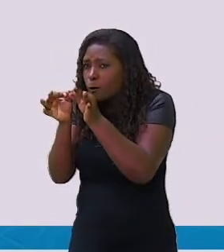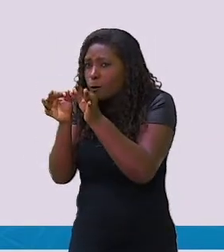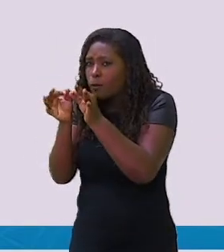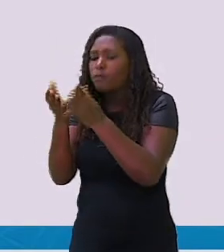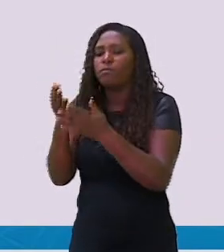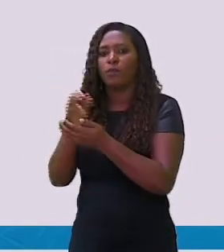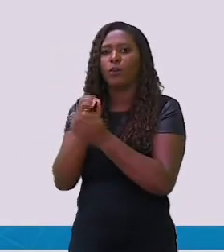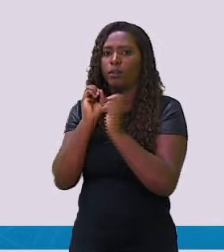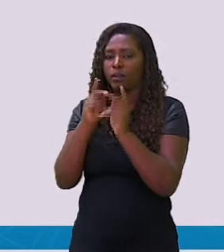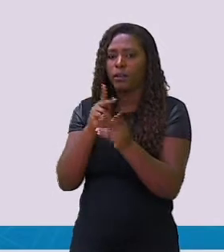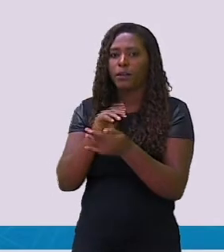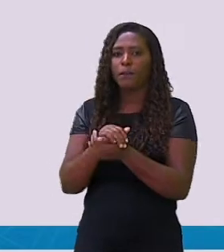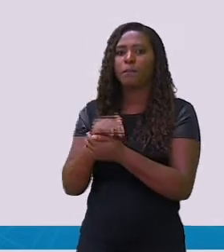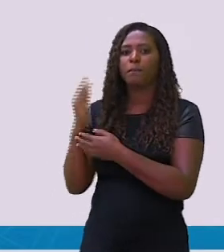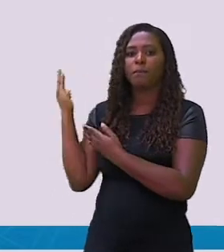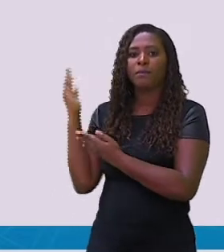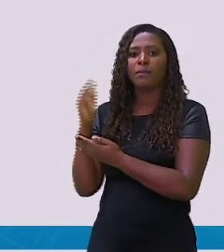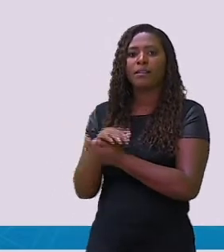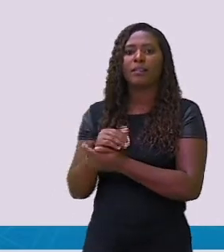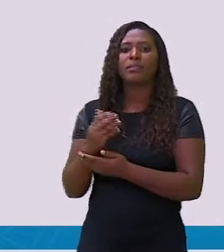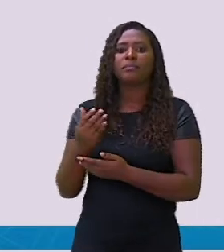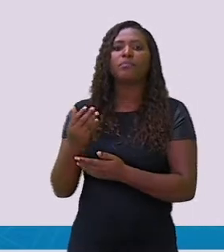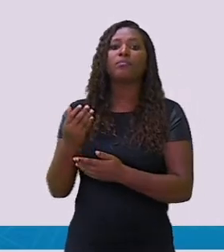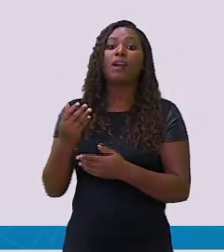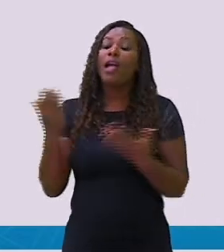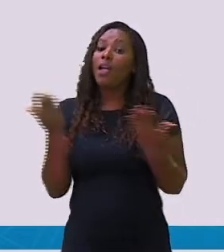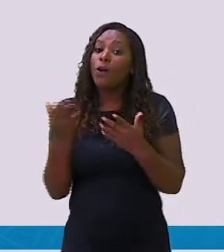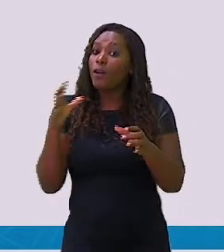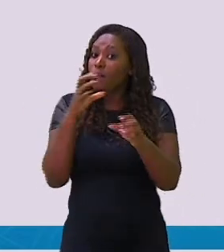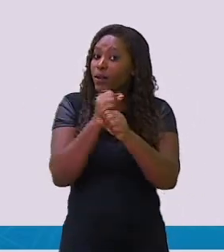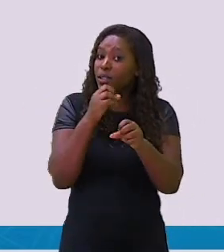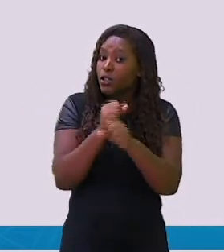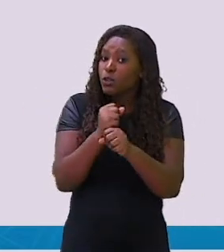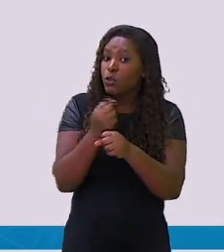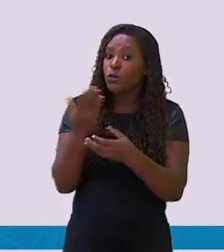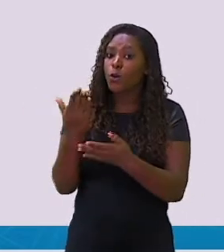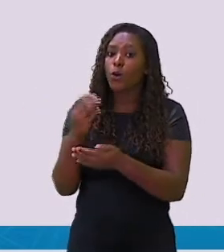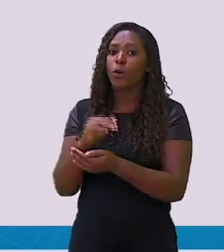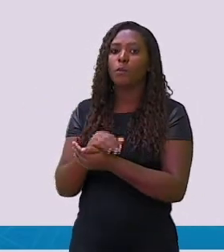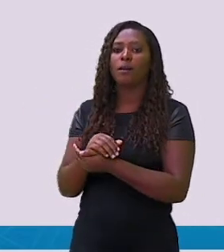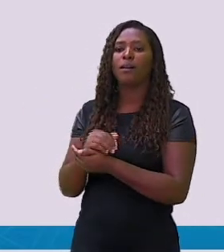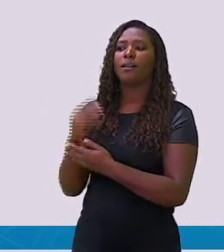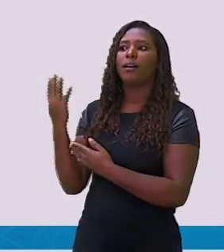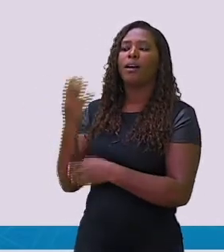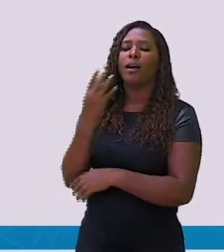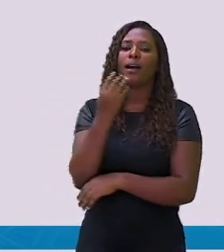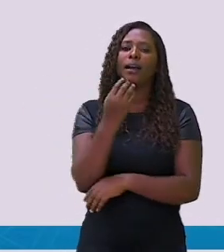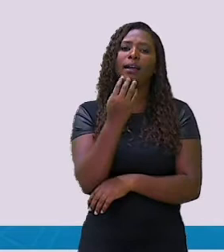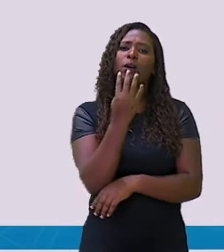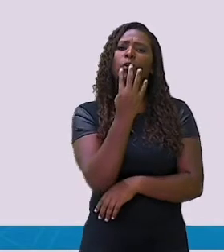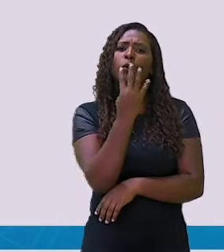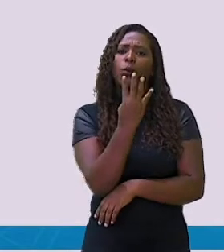6 13 vai 1/2 + 1/3 mais um